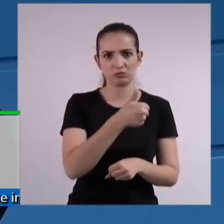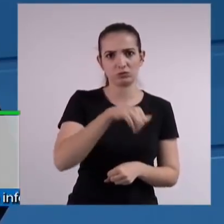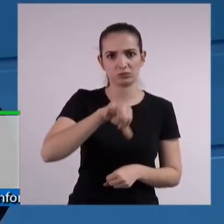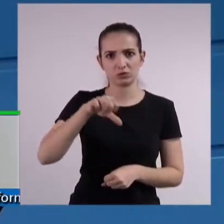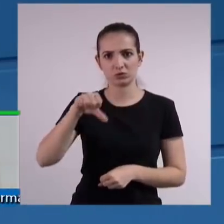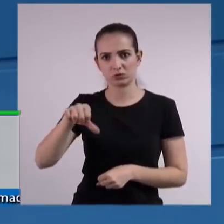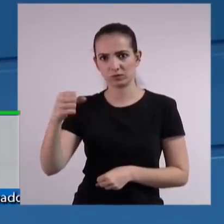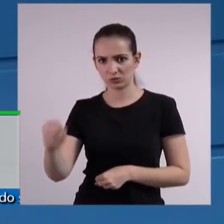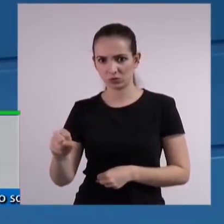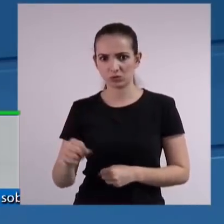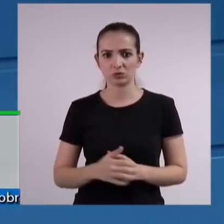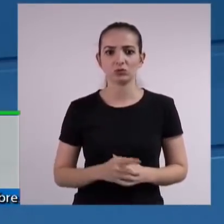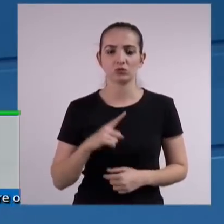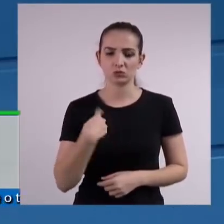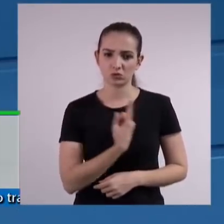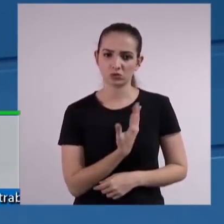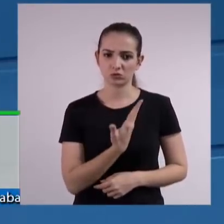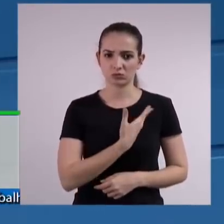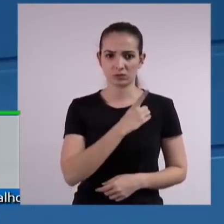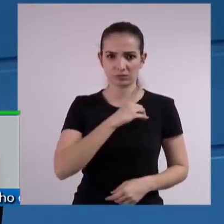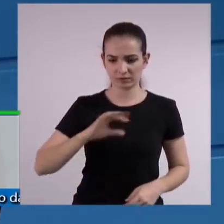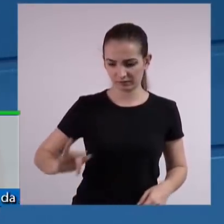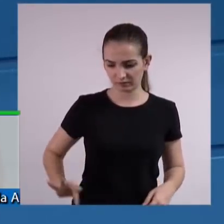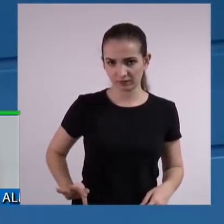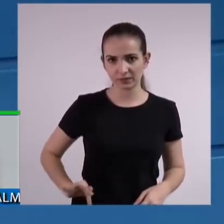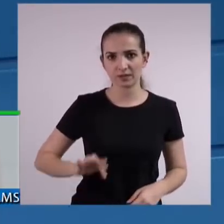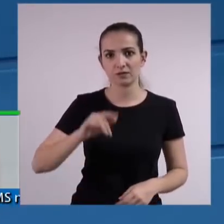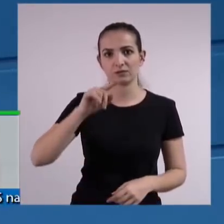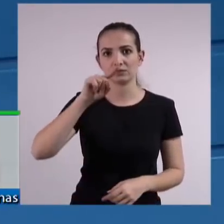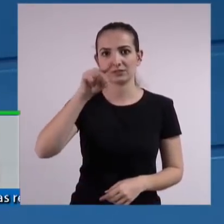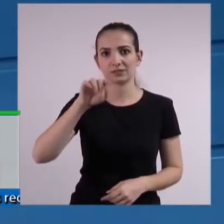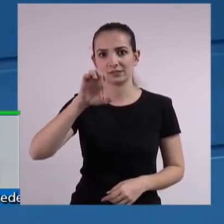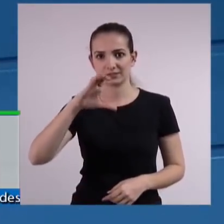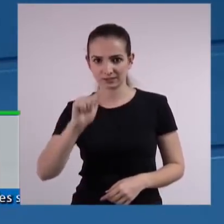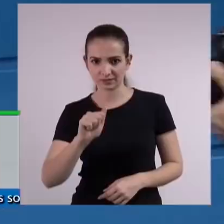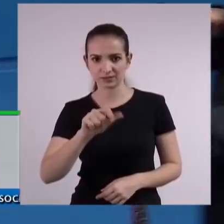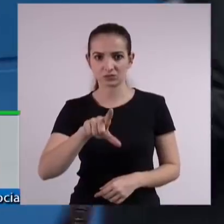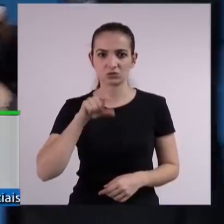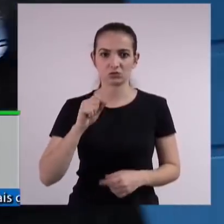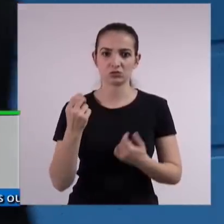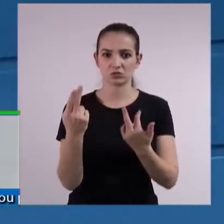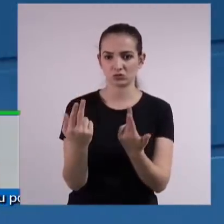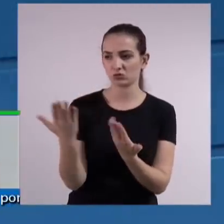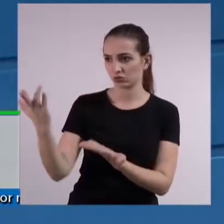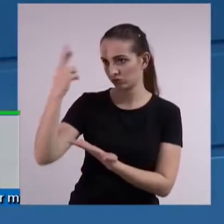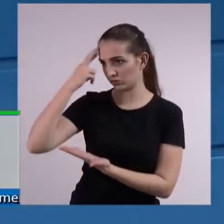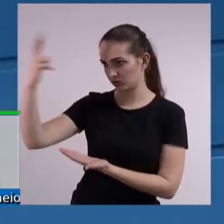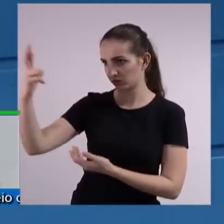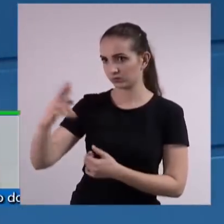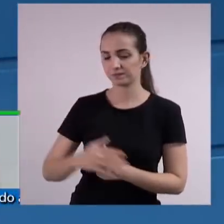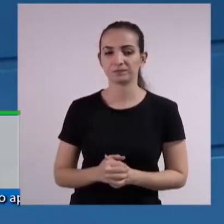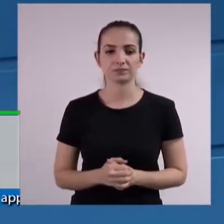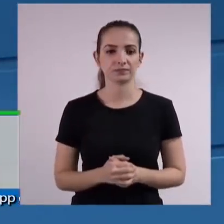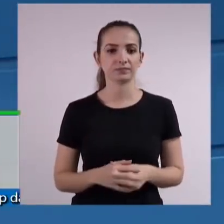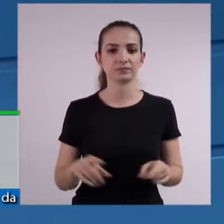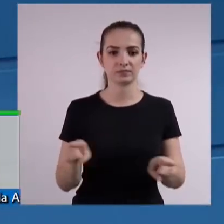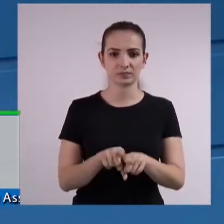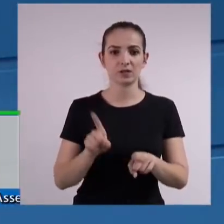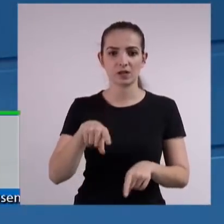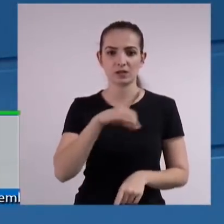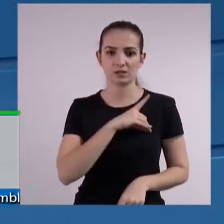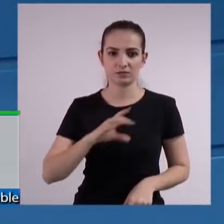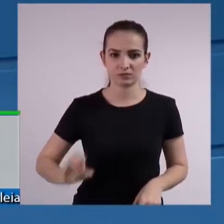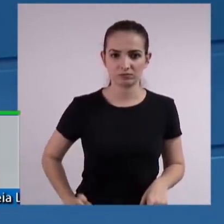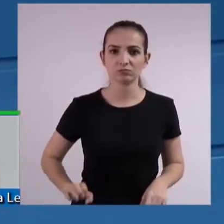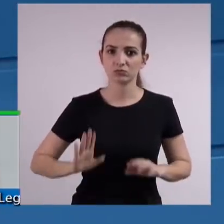98, o nosso companheiro hoje, que é deputado federal, Zeca, tomou a mesma decisão que Vossa Excelência. Ele também era deputado